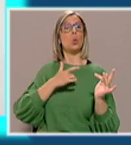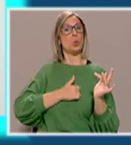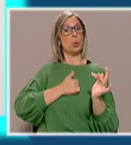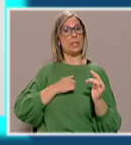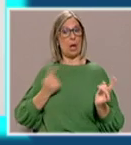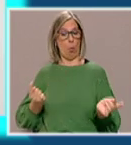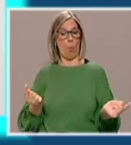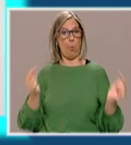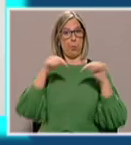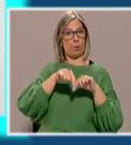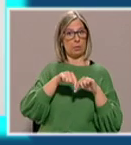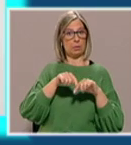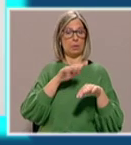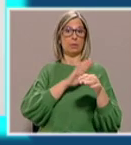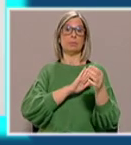aurícula esquerda.